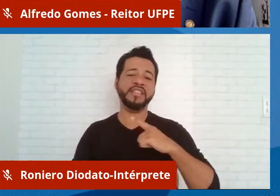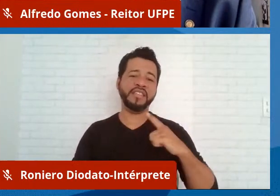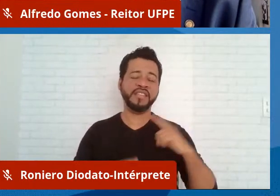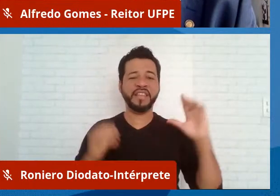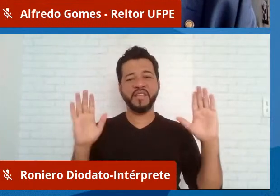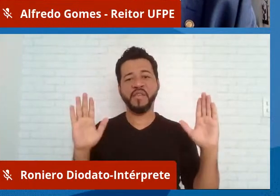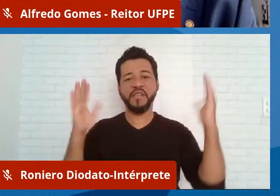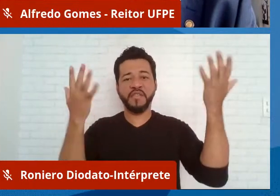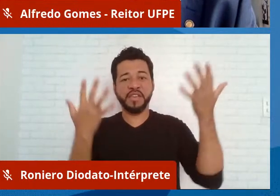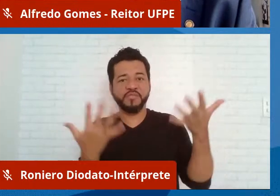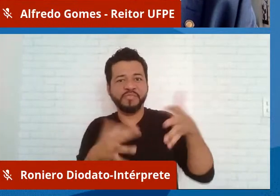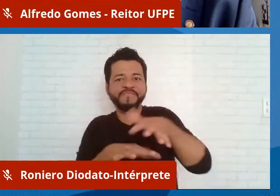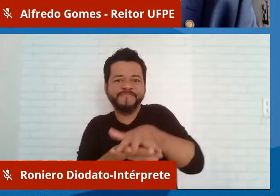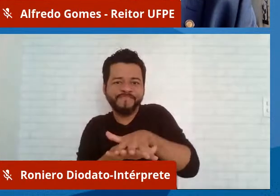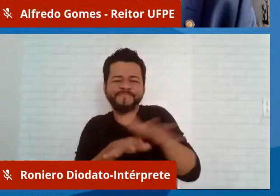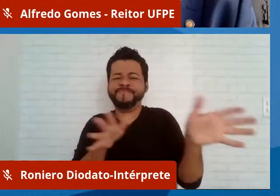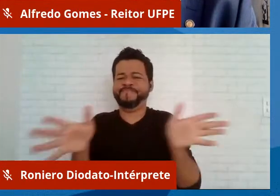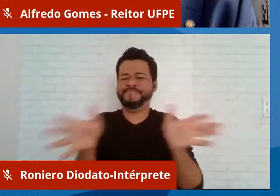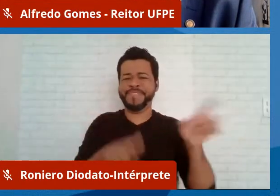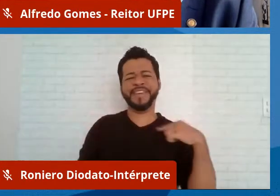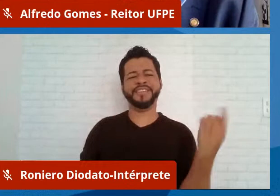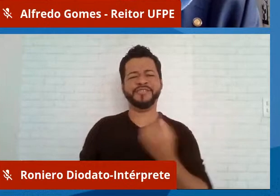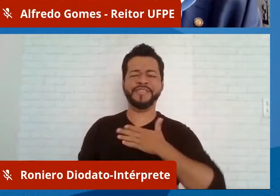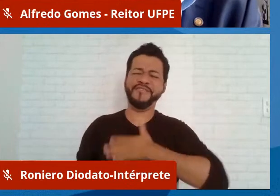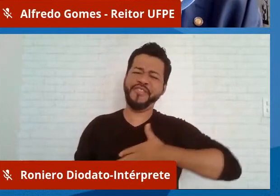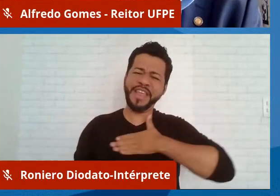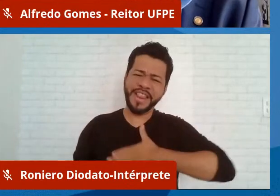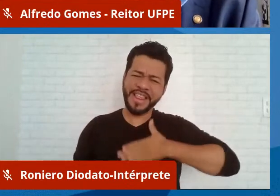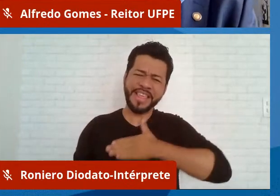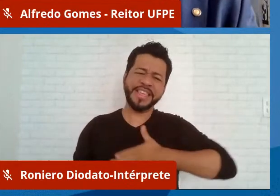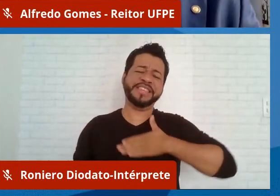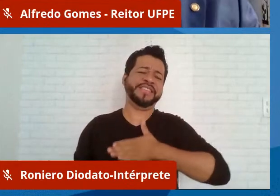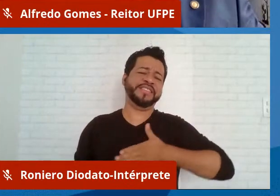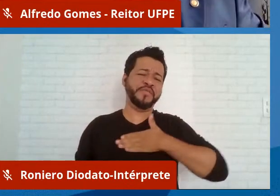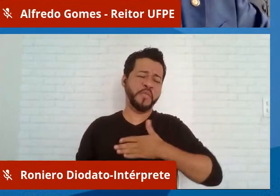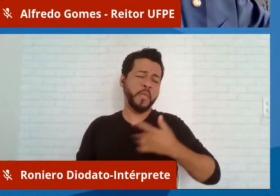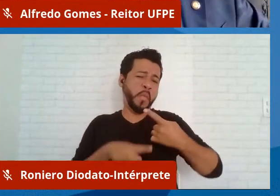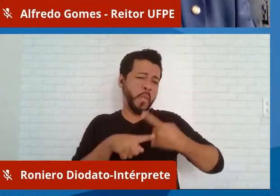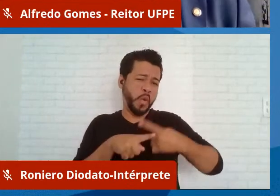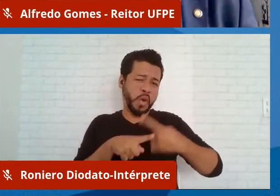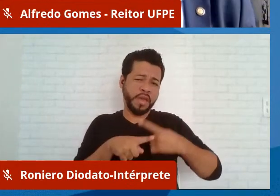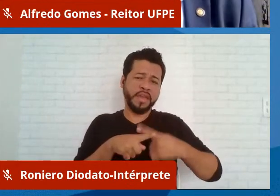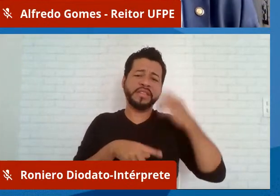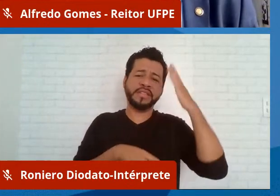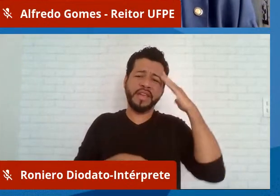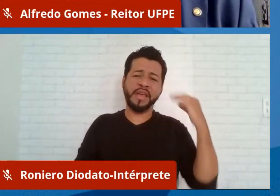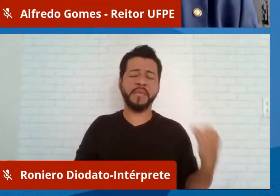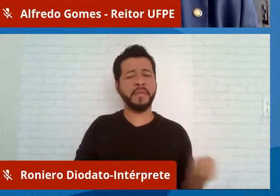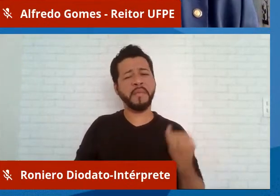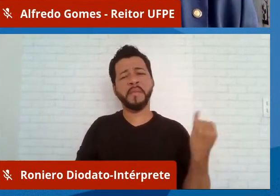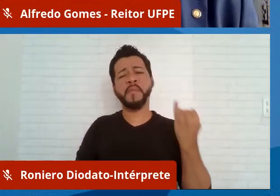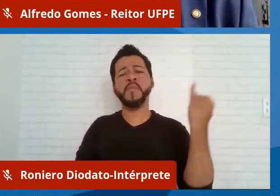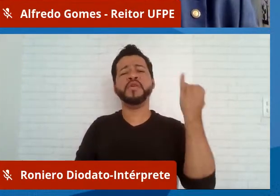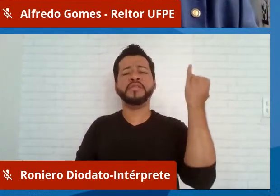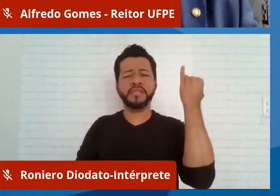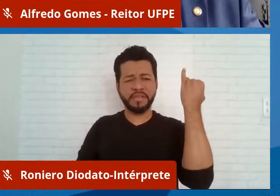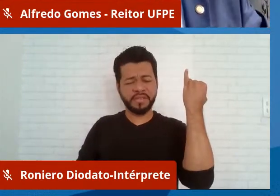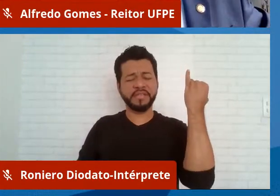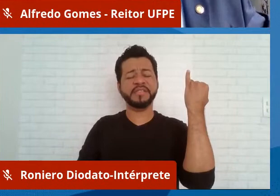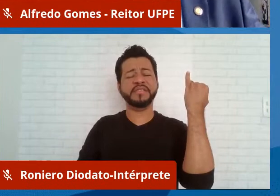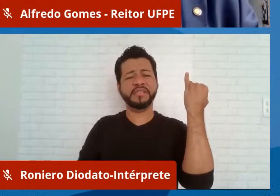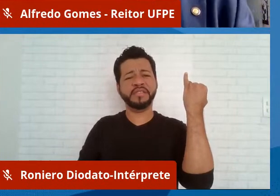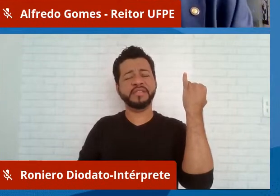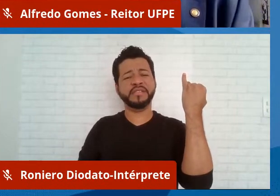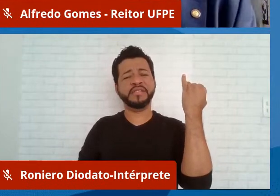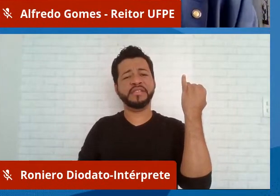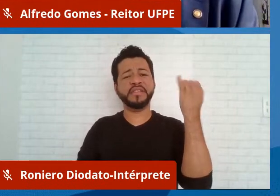deixa a gente muito feliz também, porque a gente sabe da importância